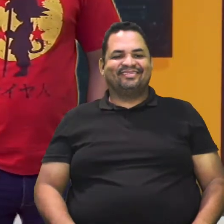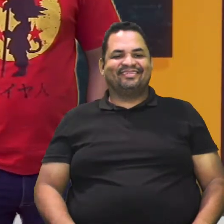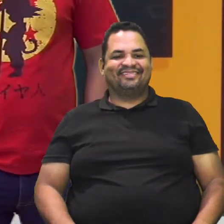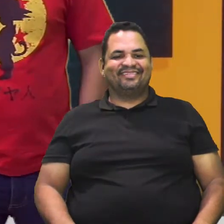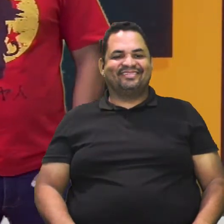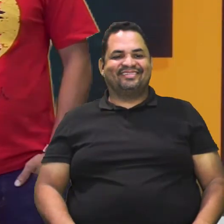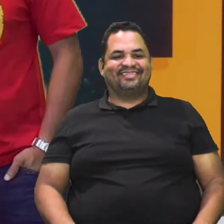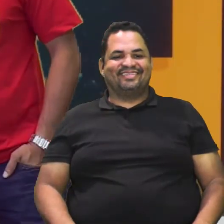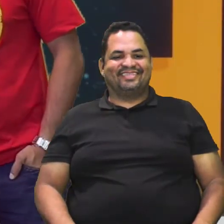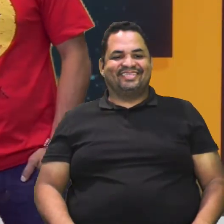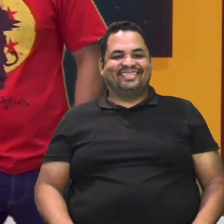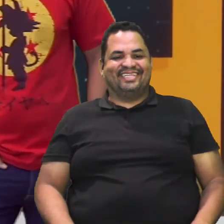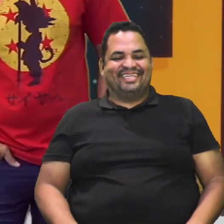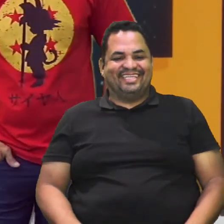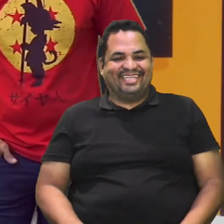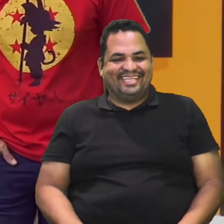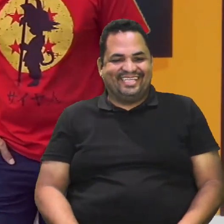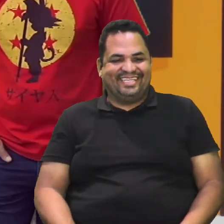Eu não entendi a resposta, né?